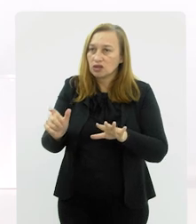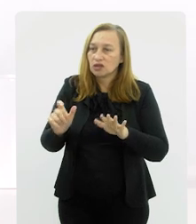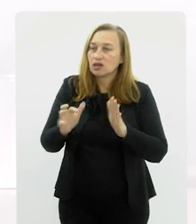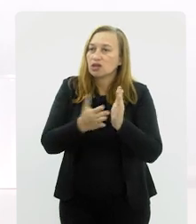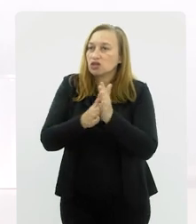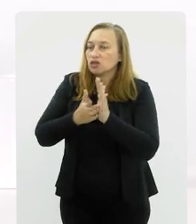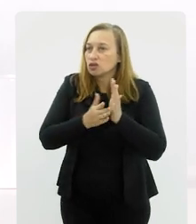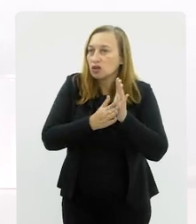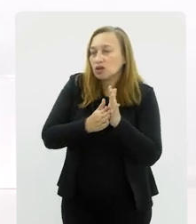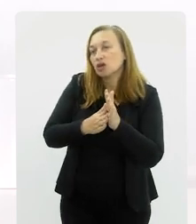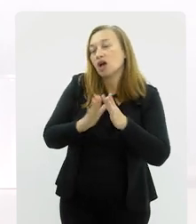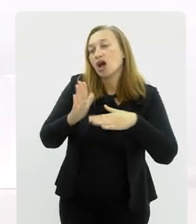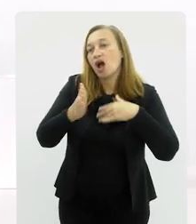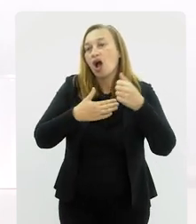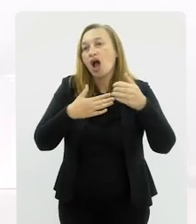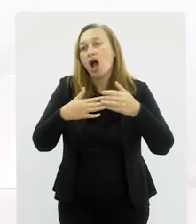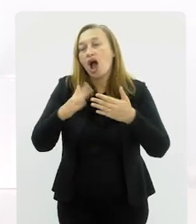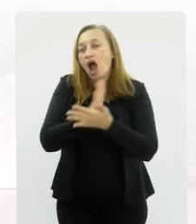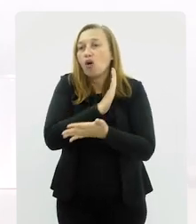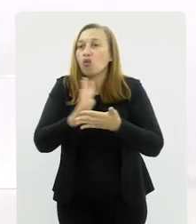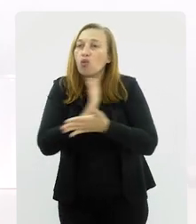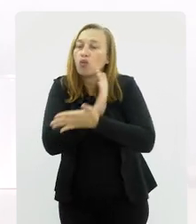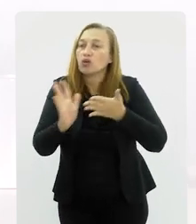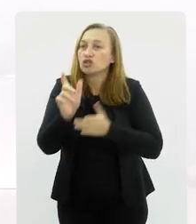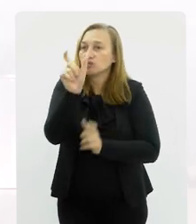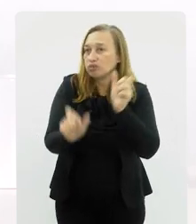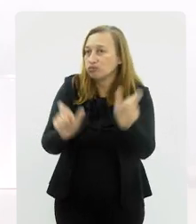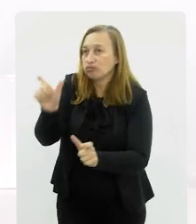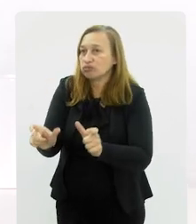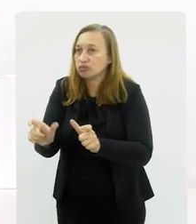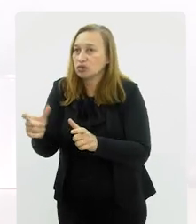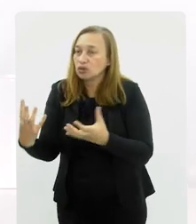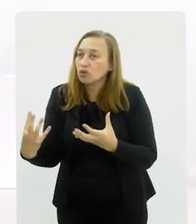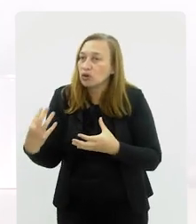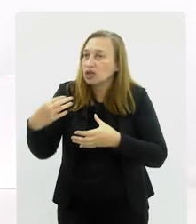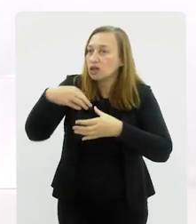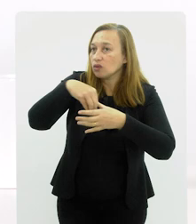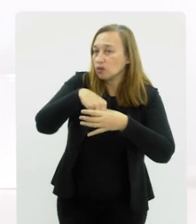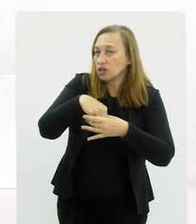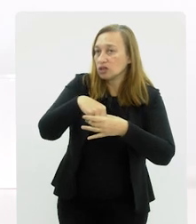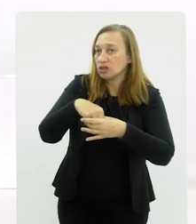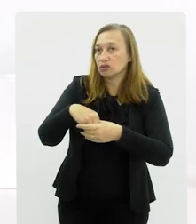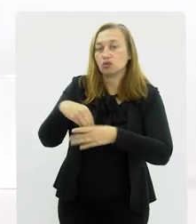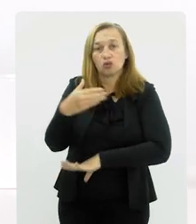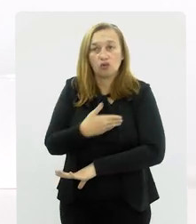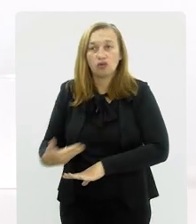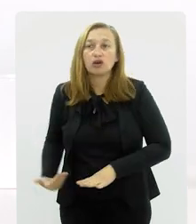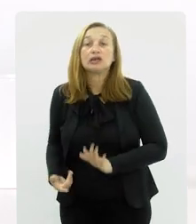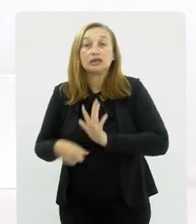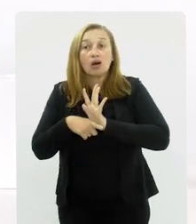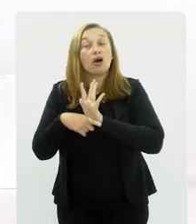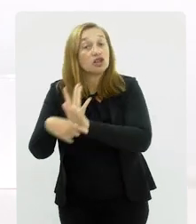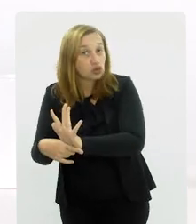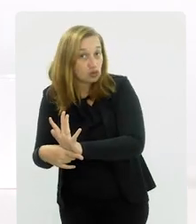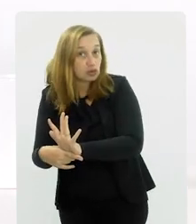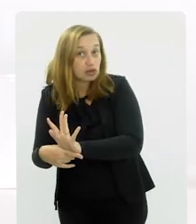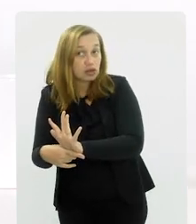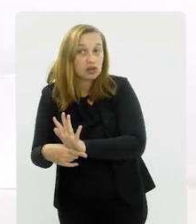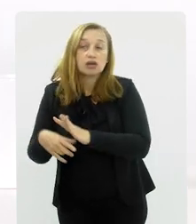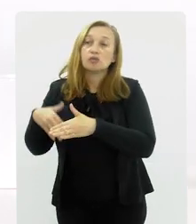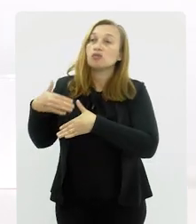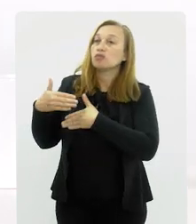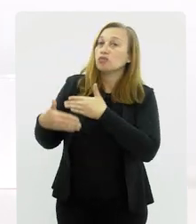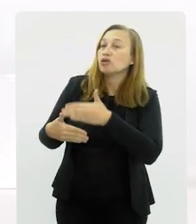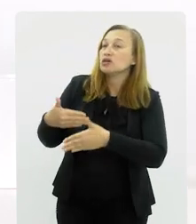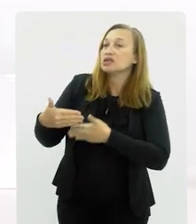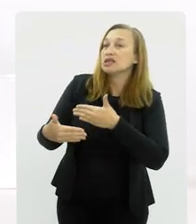escolas de samba, a parte política de algumas pessoas que estão na escola de samba, estão inseridas também no governo. Uhum. Né? Então isso ajuda muito. Agora a gente vai passar por